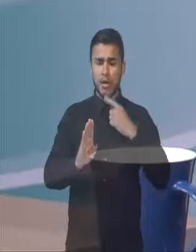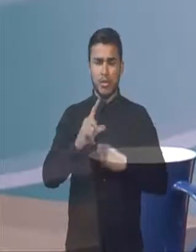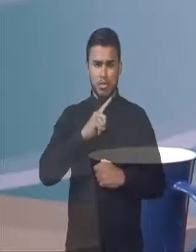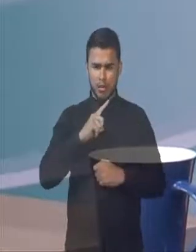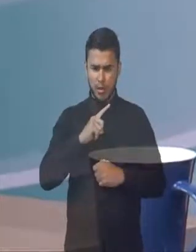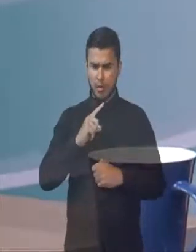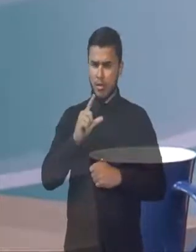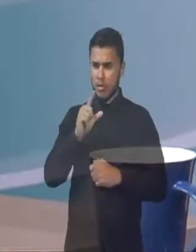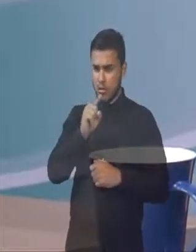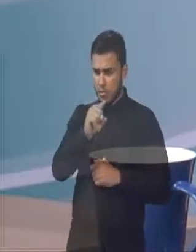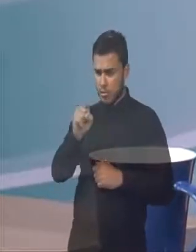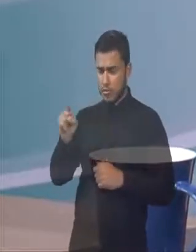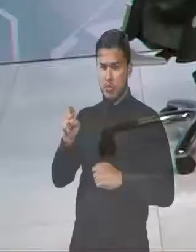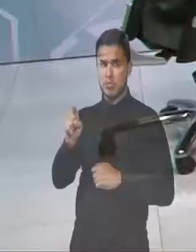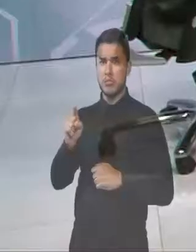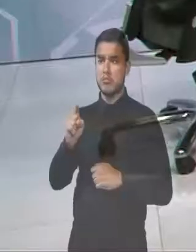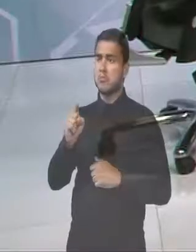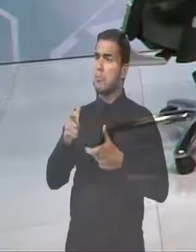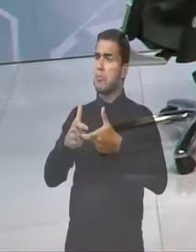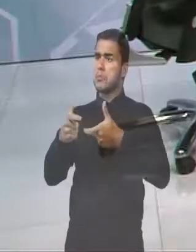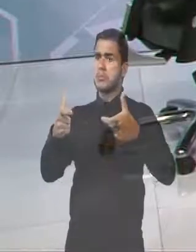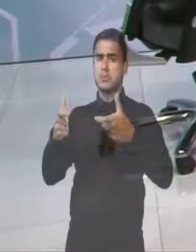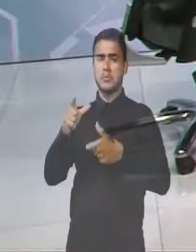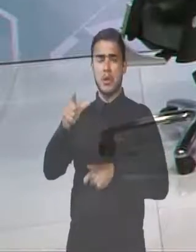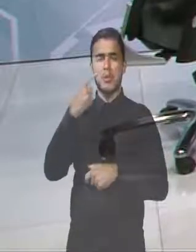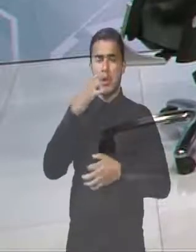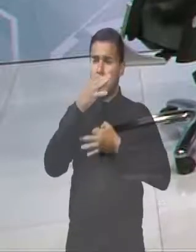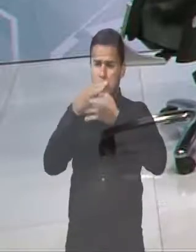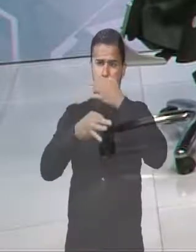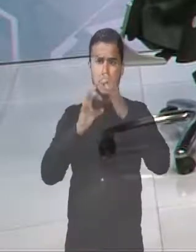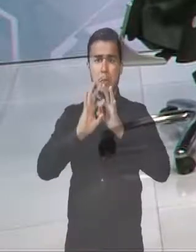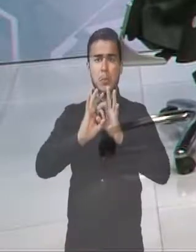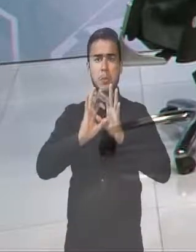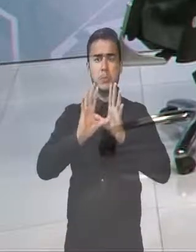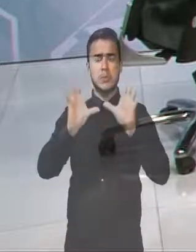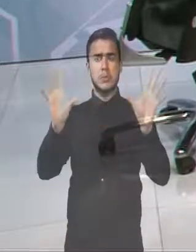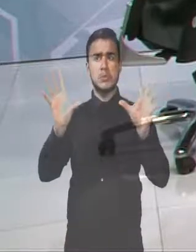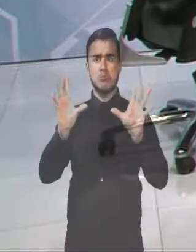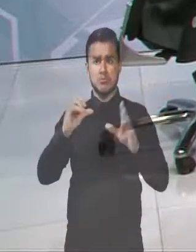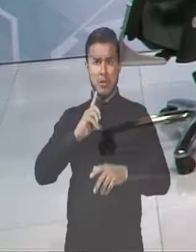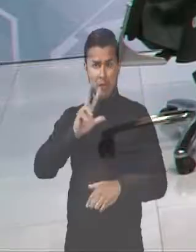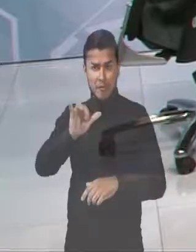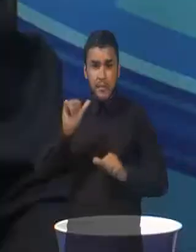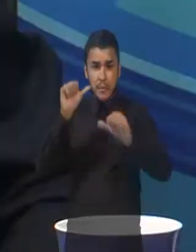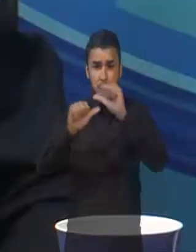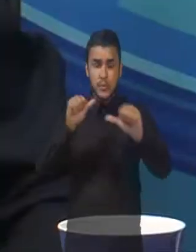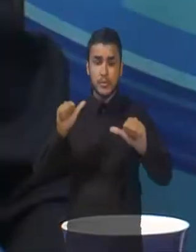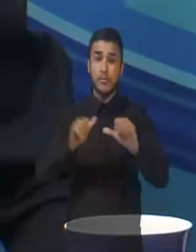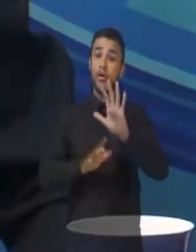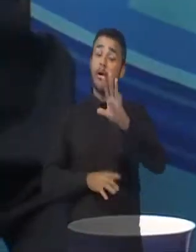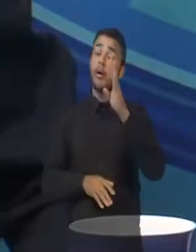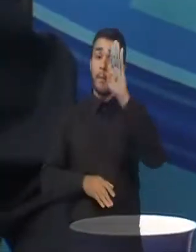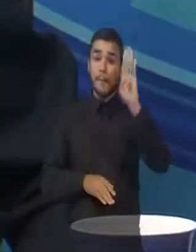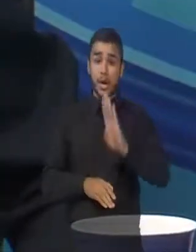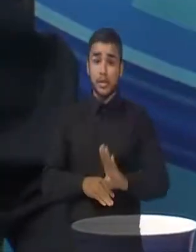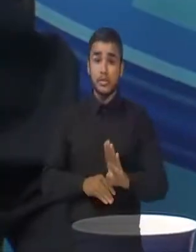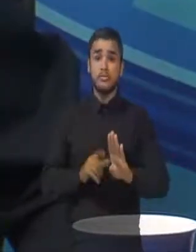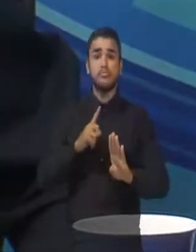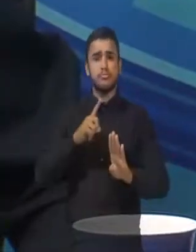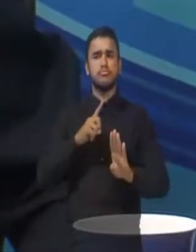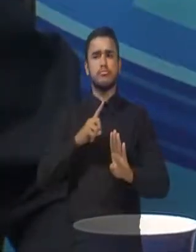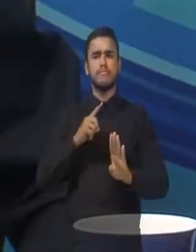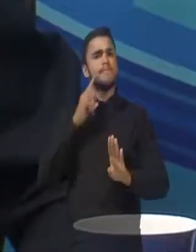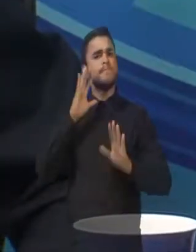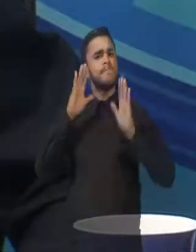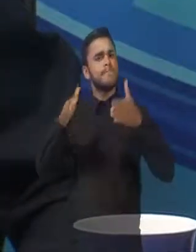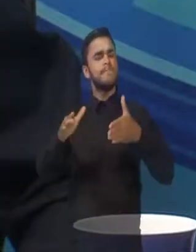de desqualificação da democracia no mundo inteiro, e no Brasil com mais ênfase, para falarmos aqui